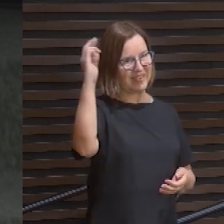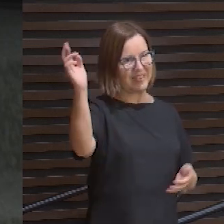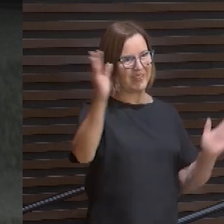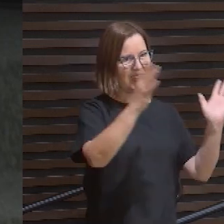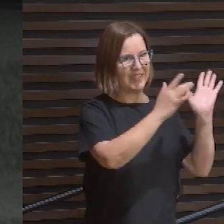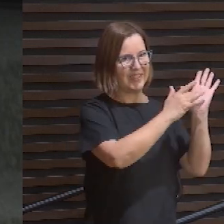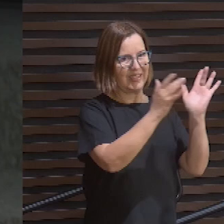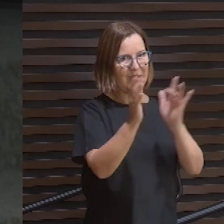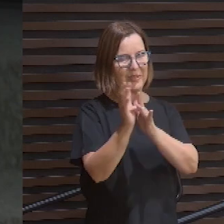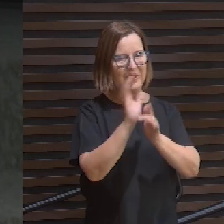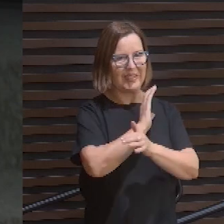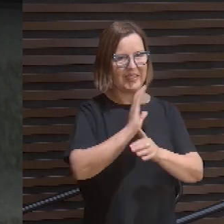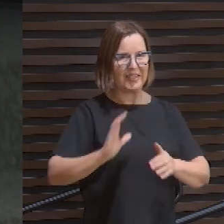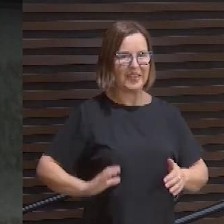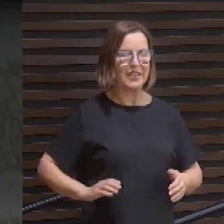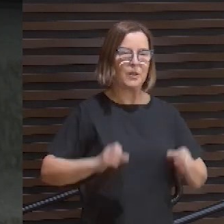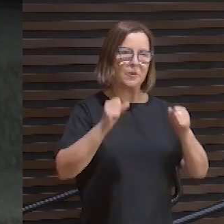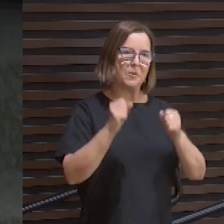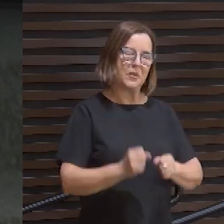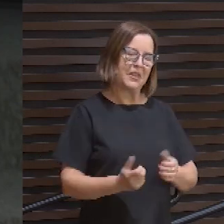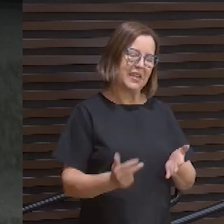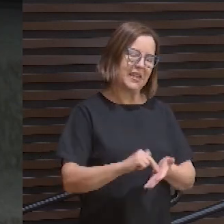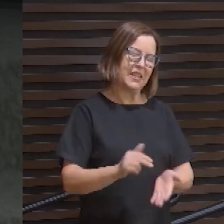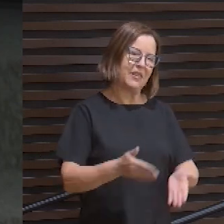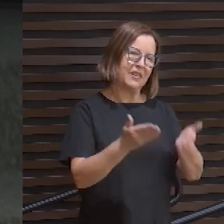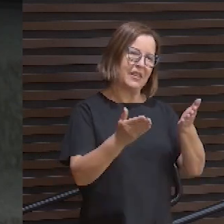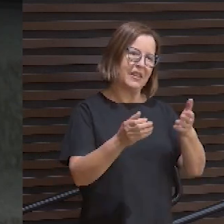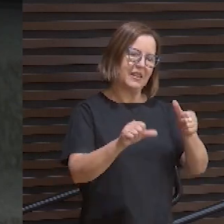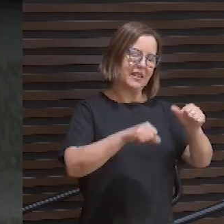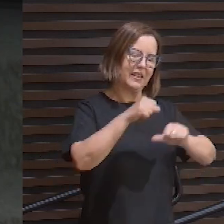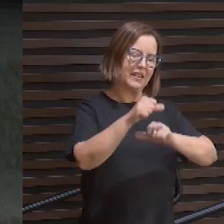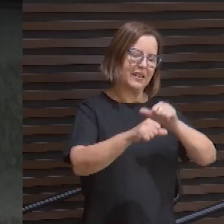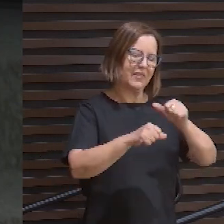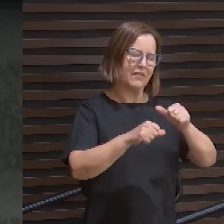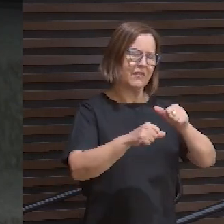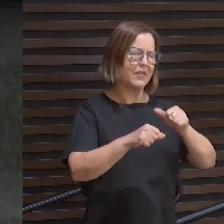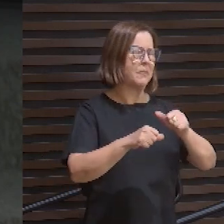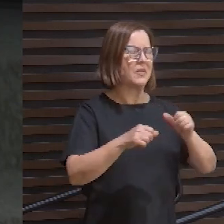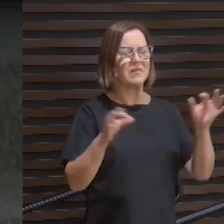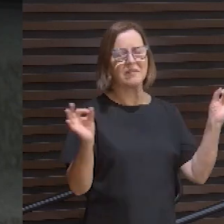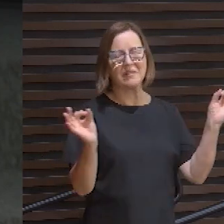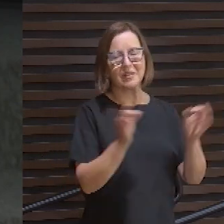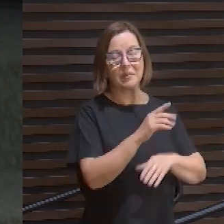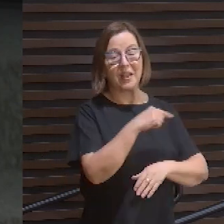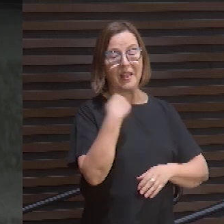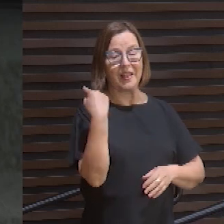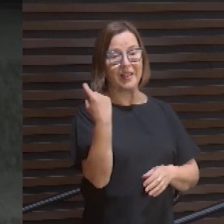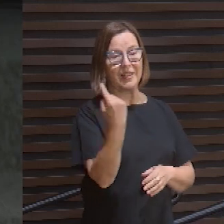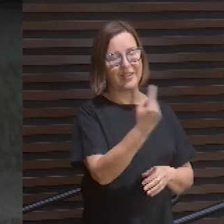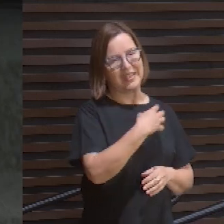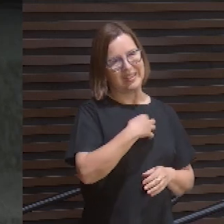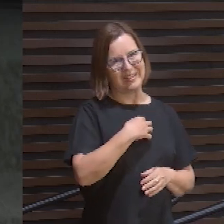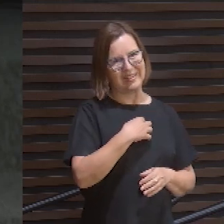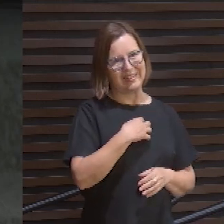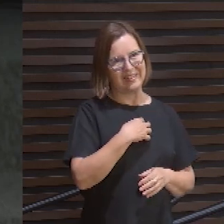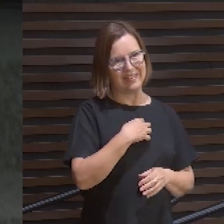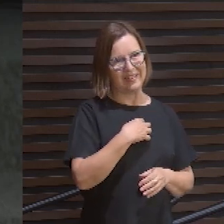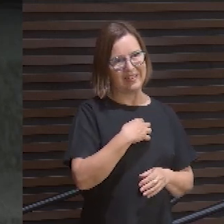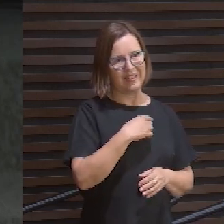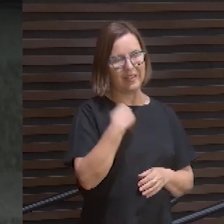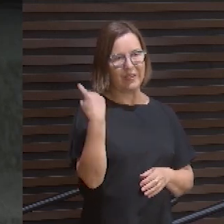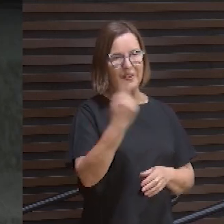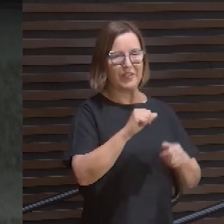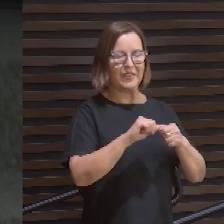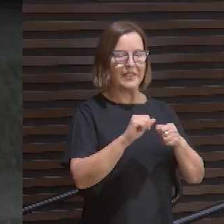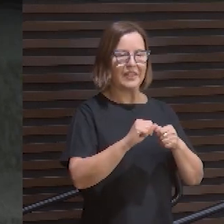Cristo. O poder da ressurreição transforma radicalmente nossa natureza, levando-nos a viver